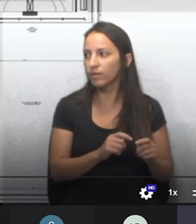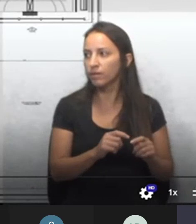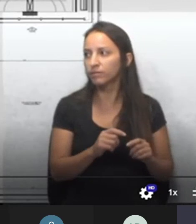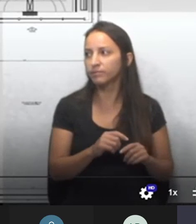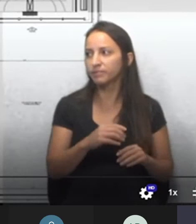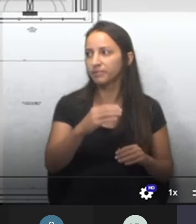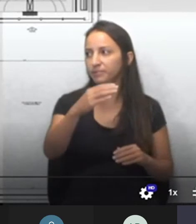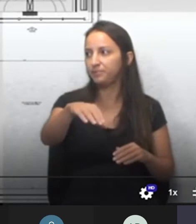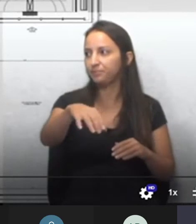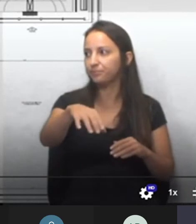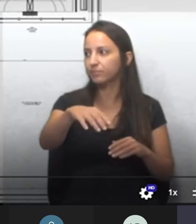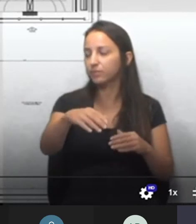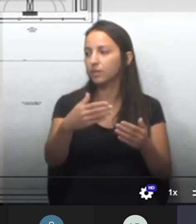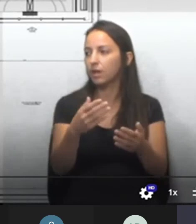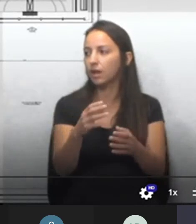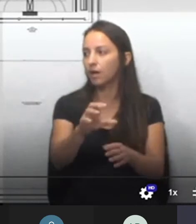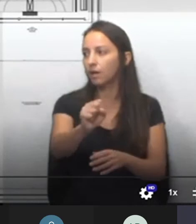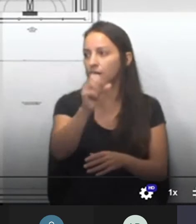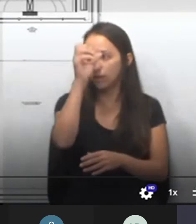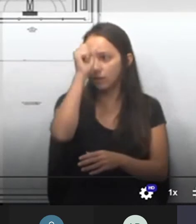aqui aprendizagem,